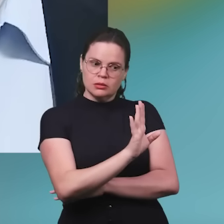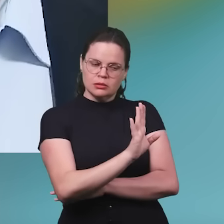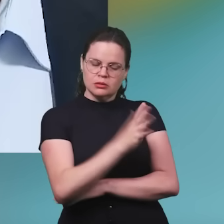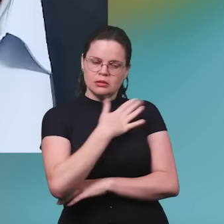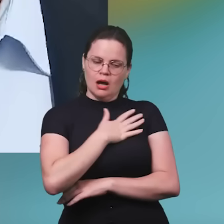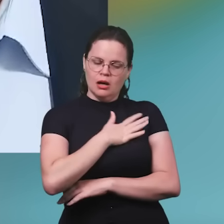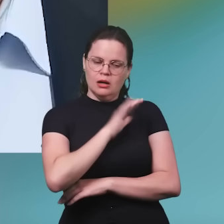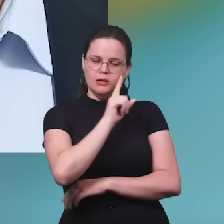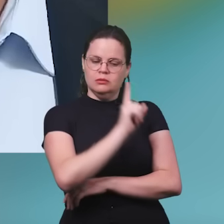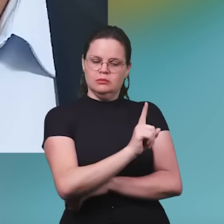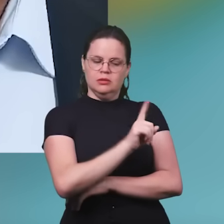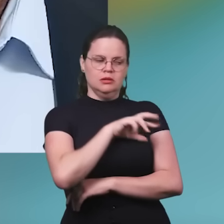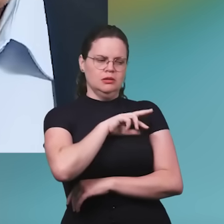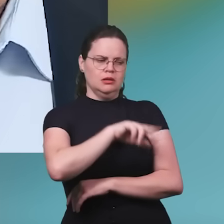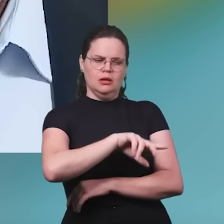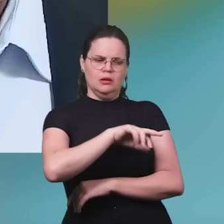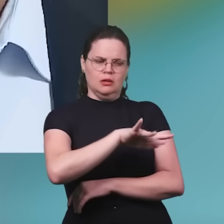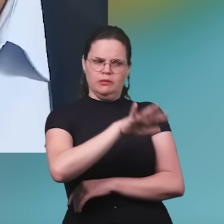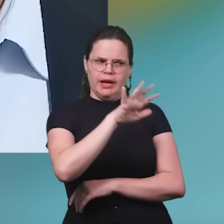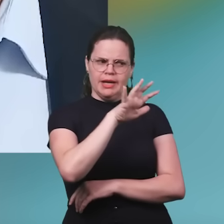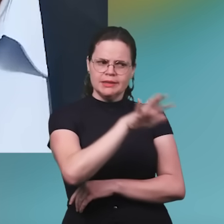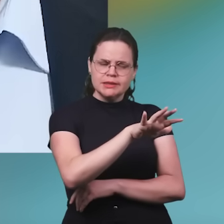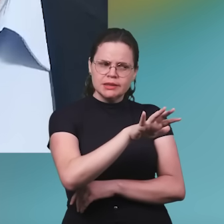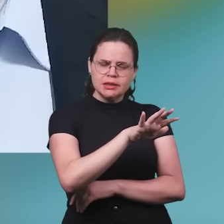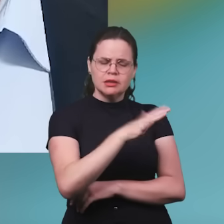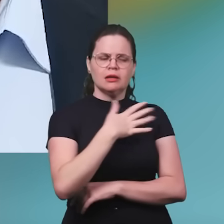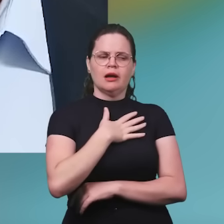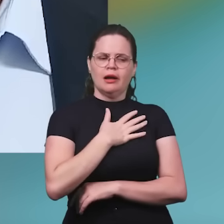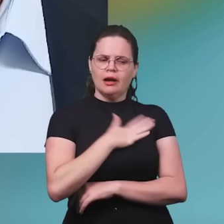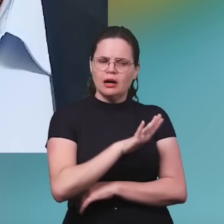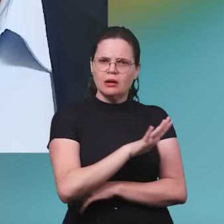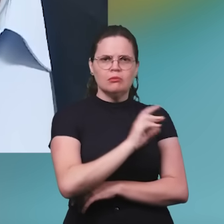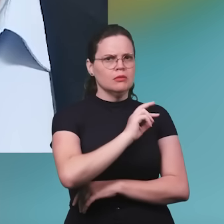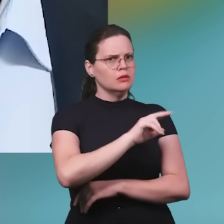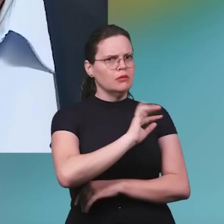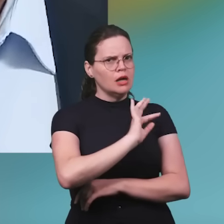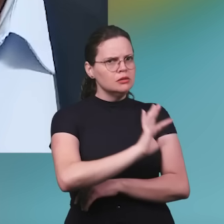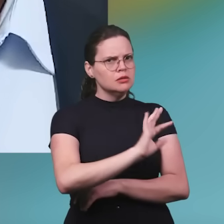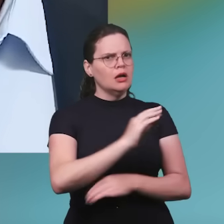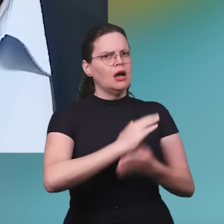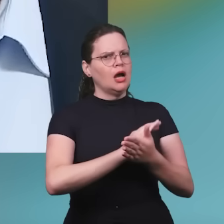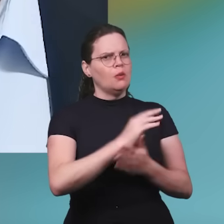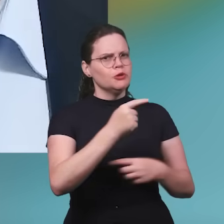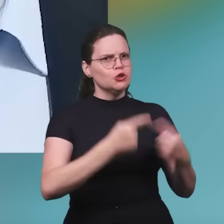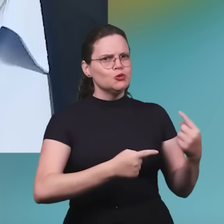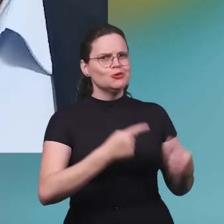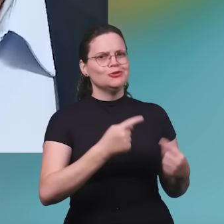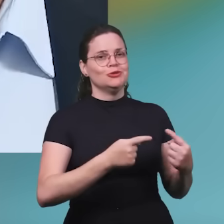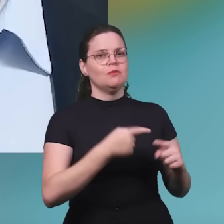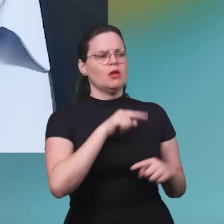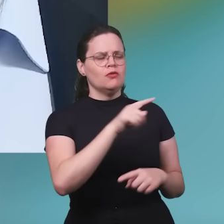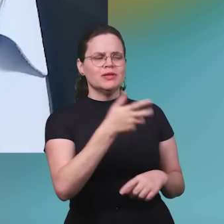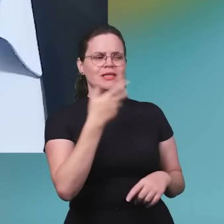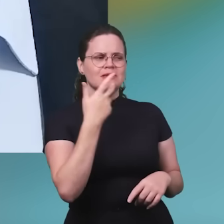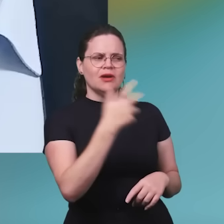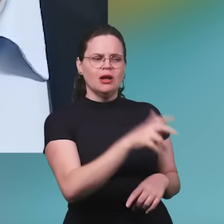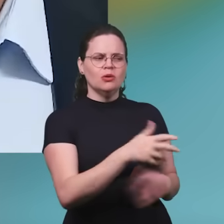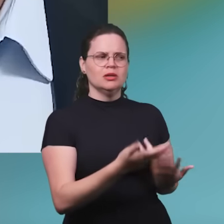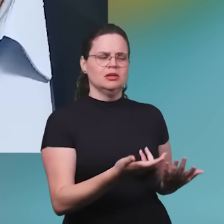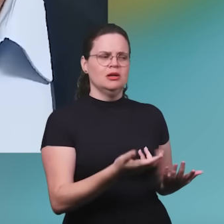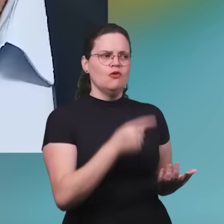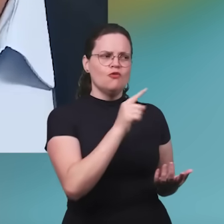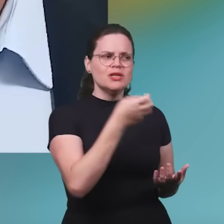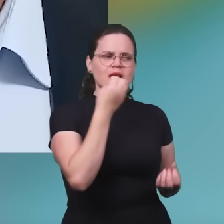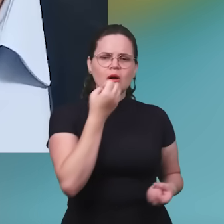olha, calma, as coisas não são dessa forma. Você disse que não podia engravidar e o rapaz falou que você agora